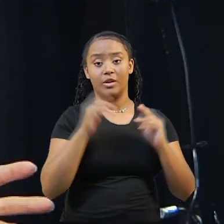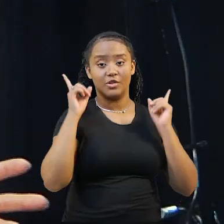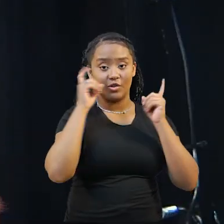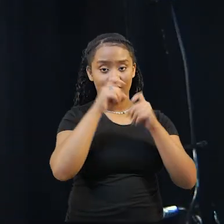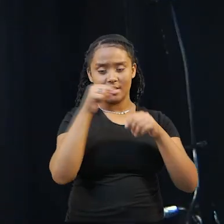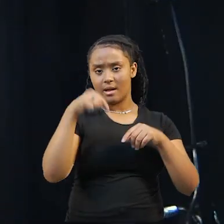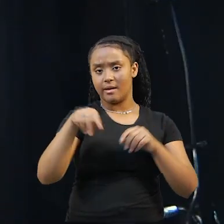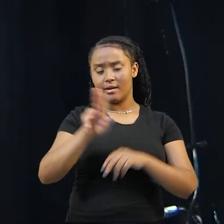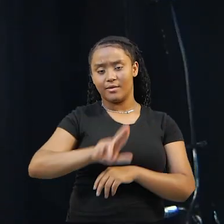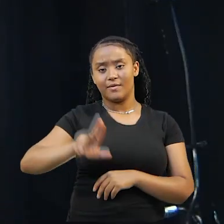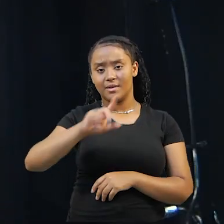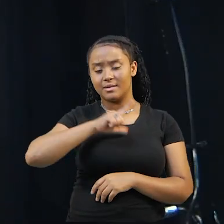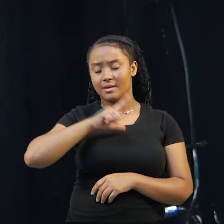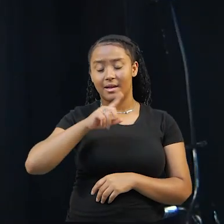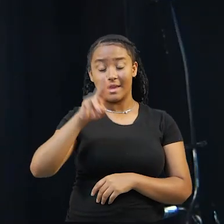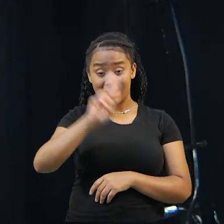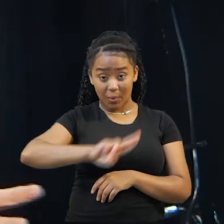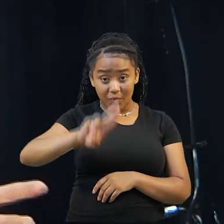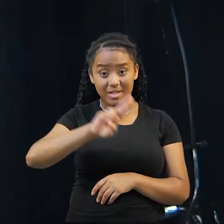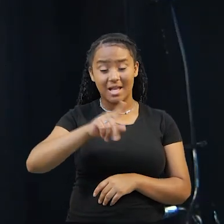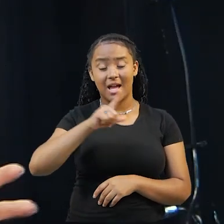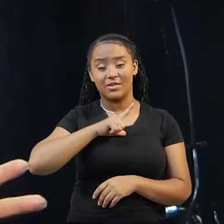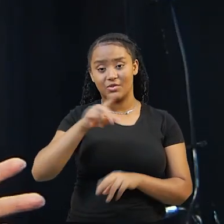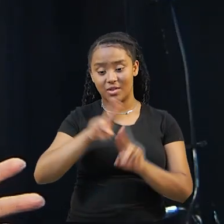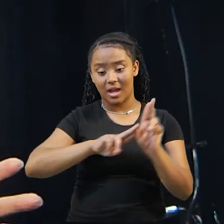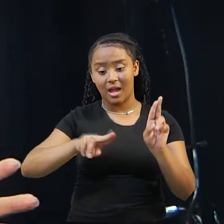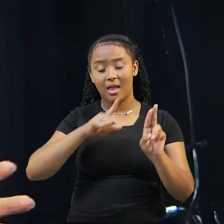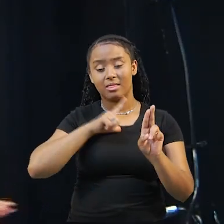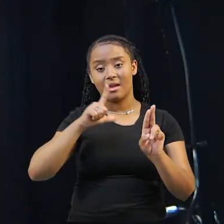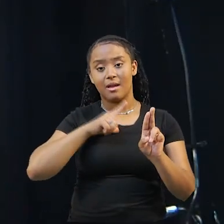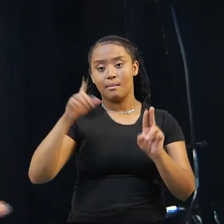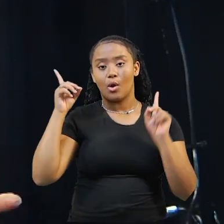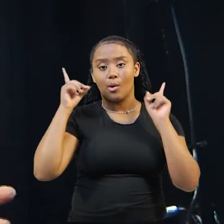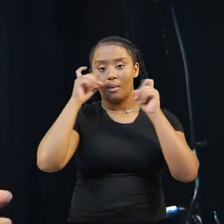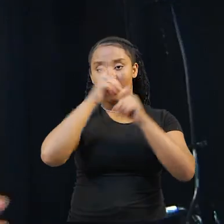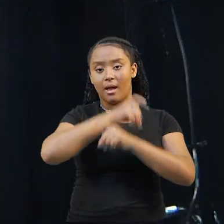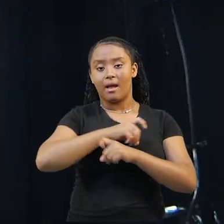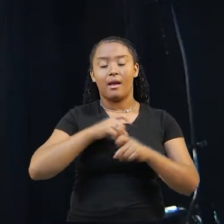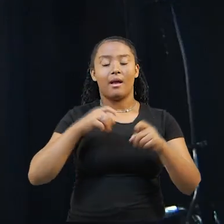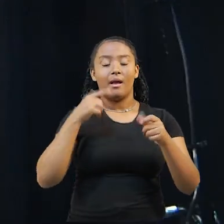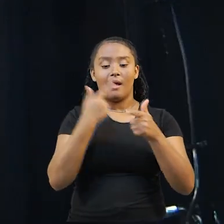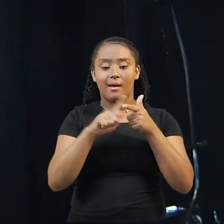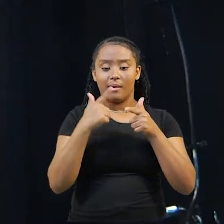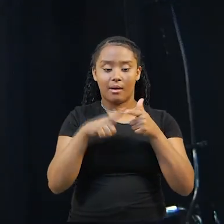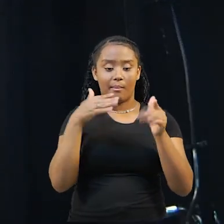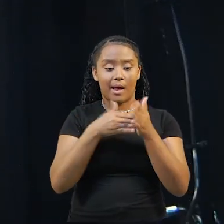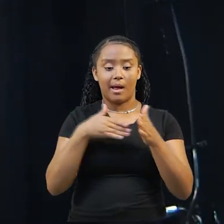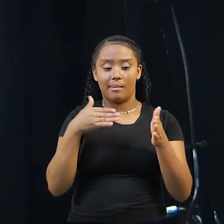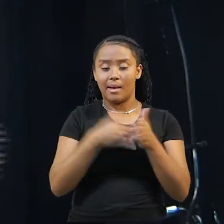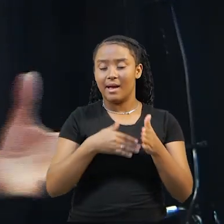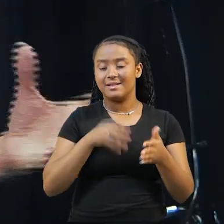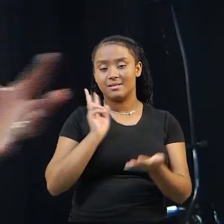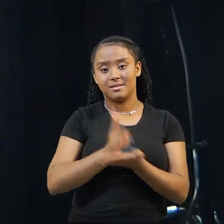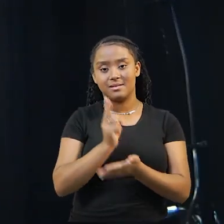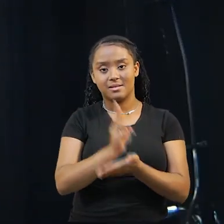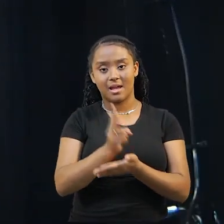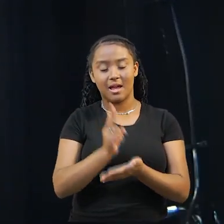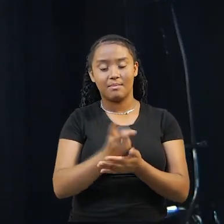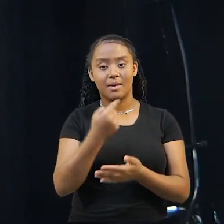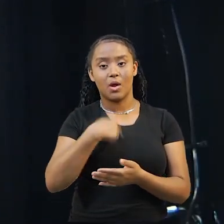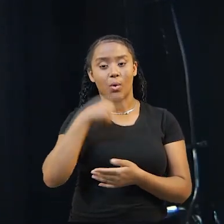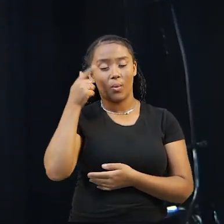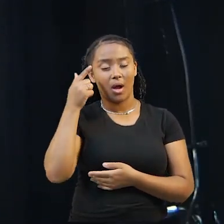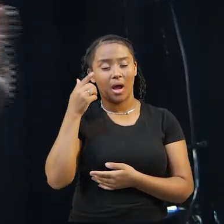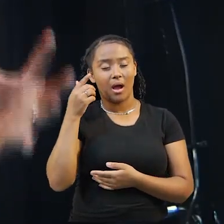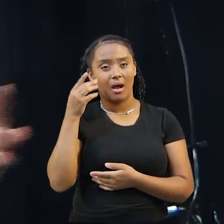porque aqui na universidade a gente enfrenta problemas complexos o tempo inteiro, isso tem me ajudado. Porque às vezes as coisas